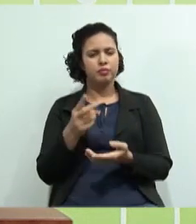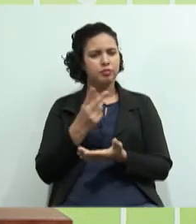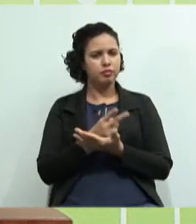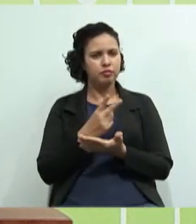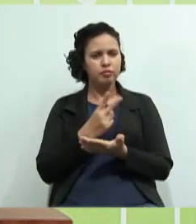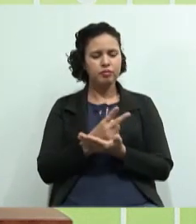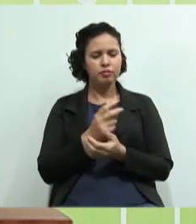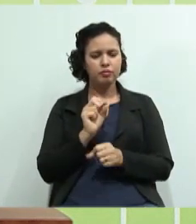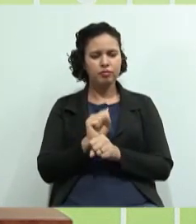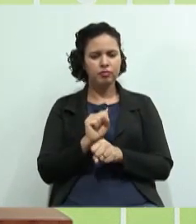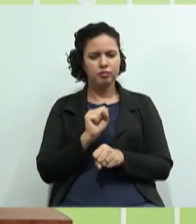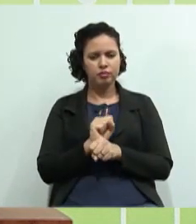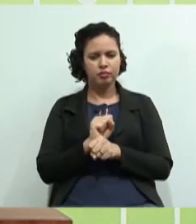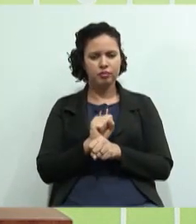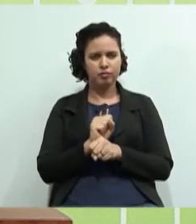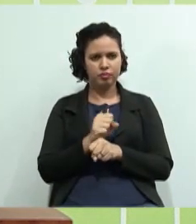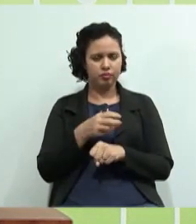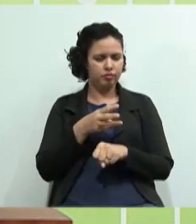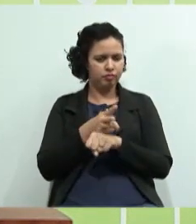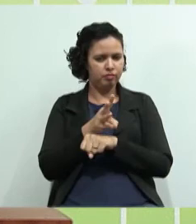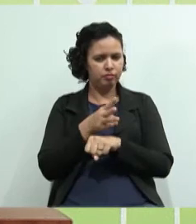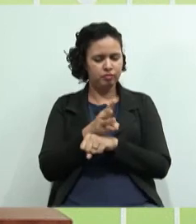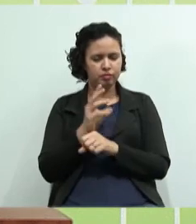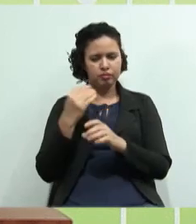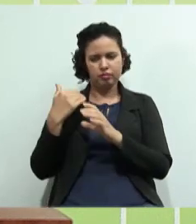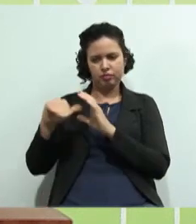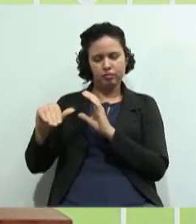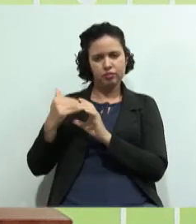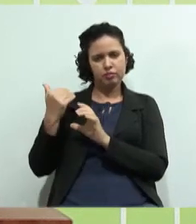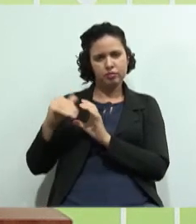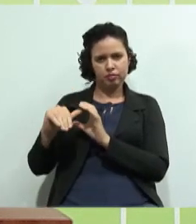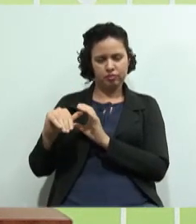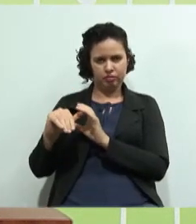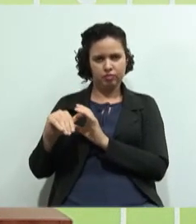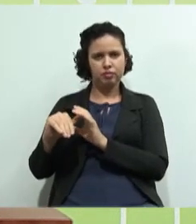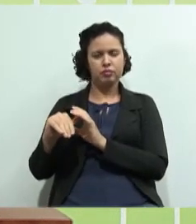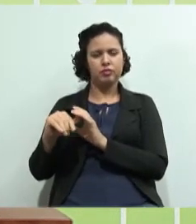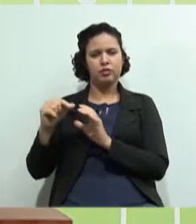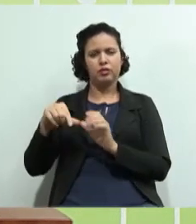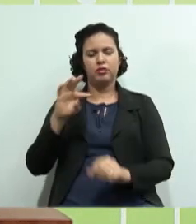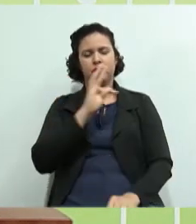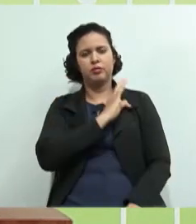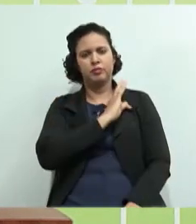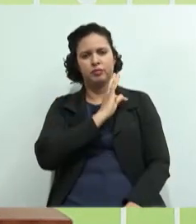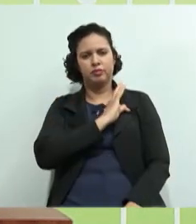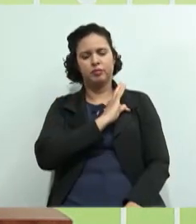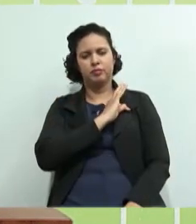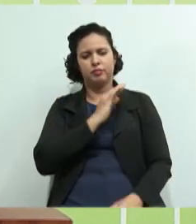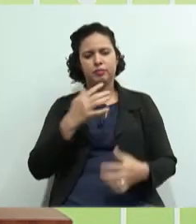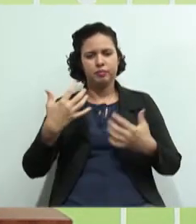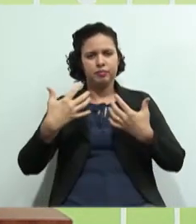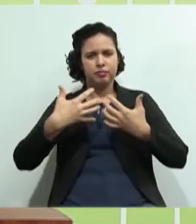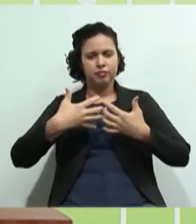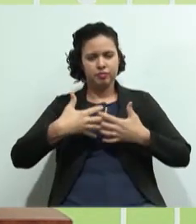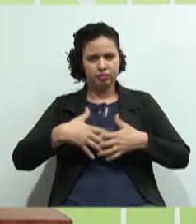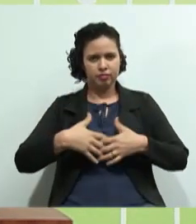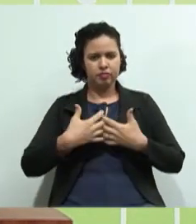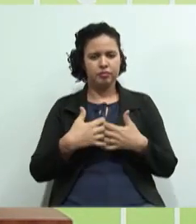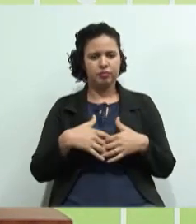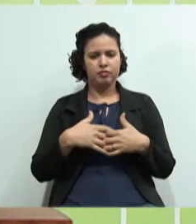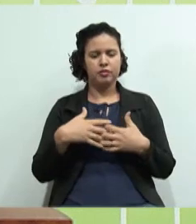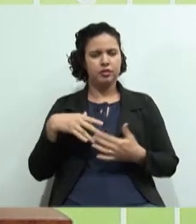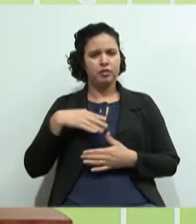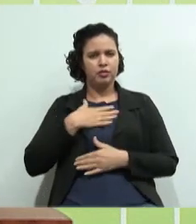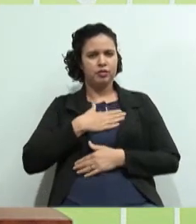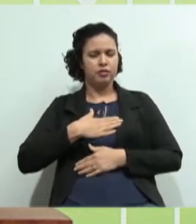disposição no WhatsApp, no e-mail da coordenação do curso técnico em cooperativismo aqui do nosso Instituto Federal de Rondônia. Eu